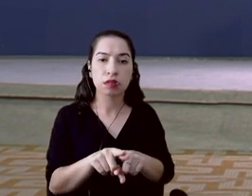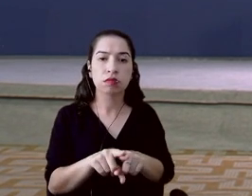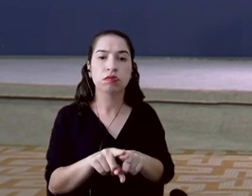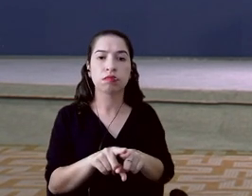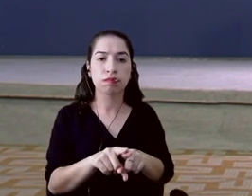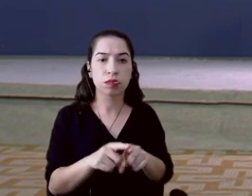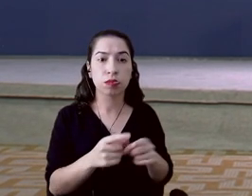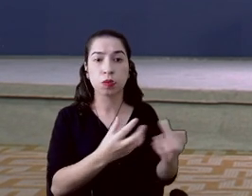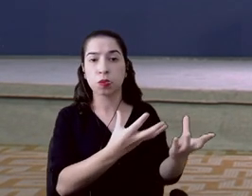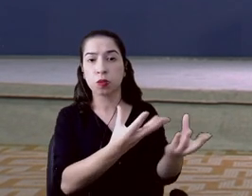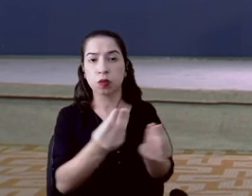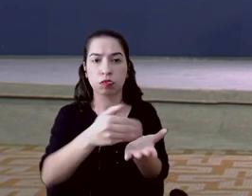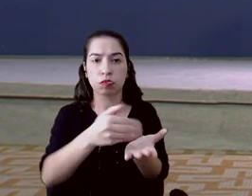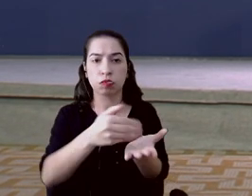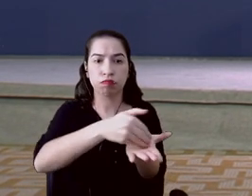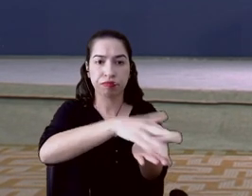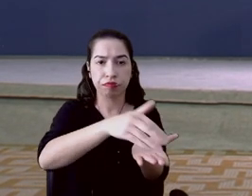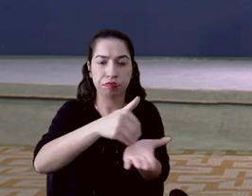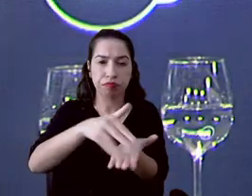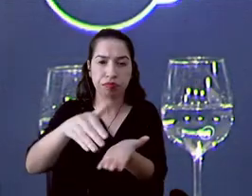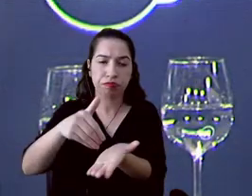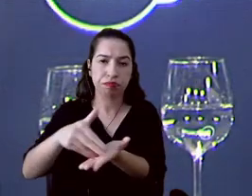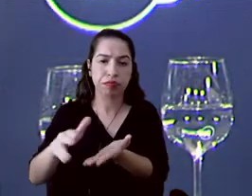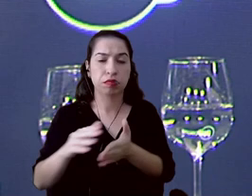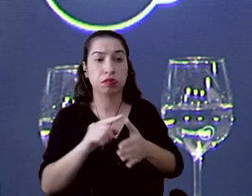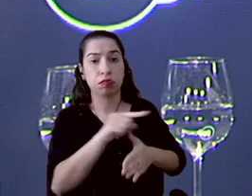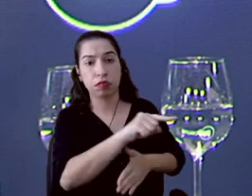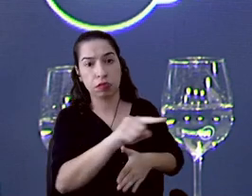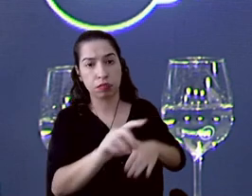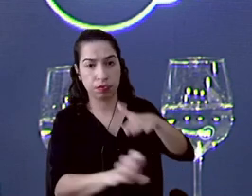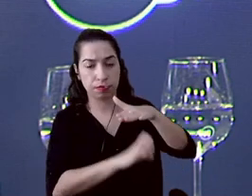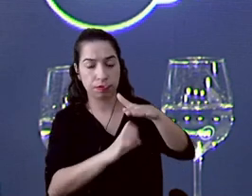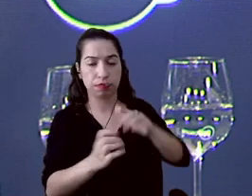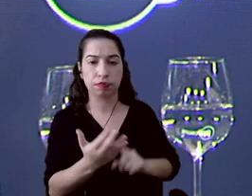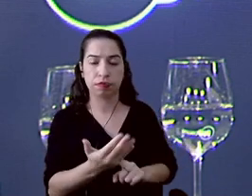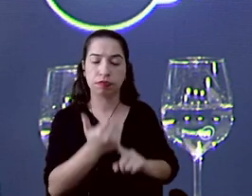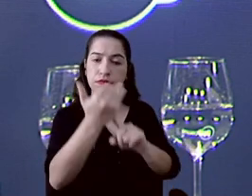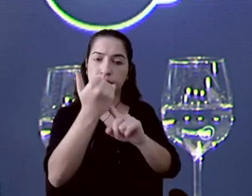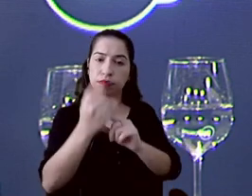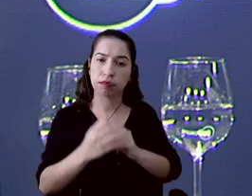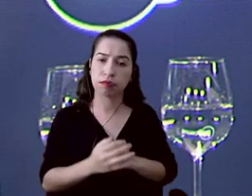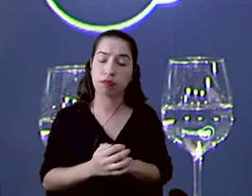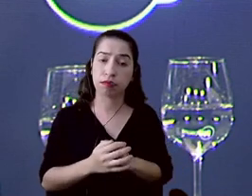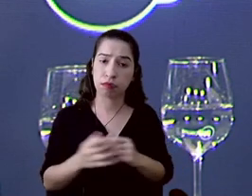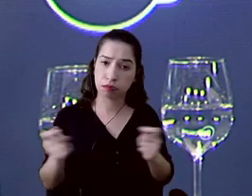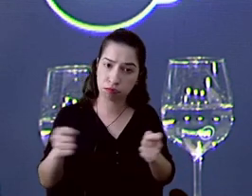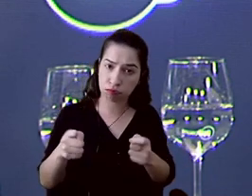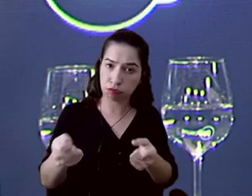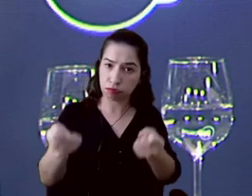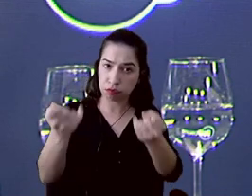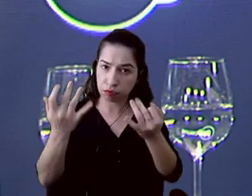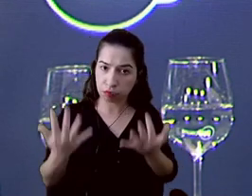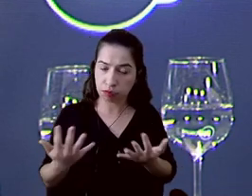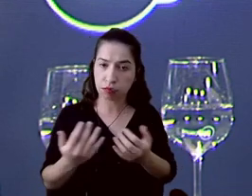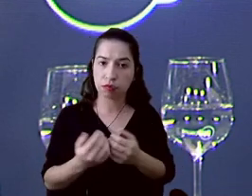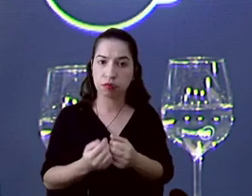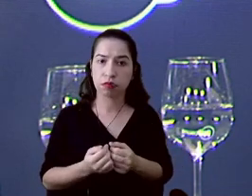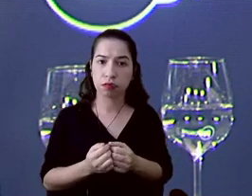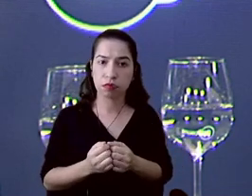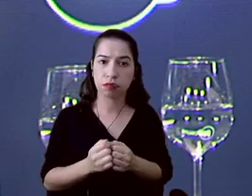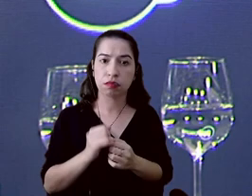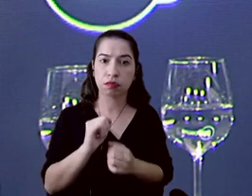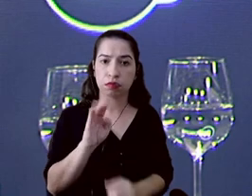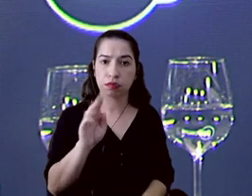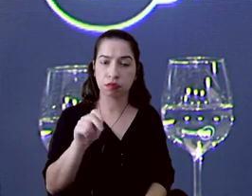né layoffice né e muitas empresas de tecnologia você podia falar um pouquinho do ibax né eu